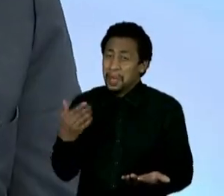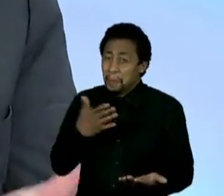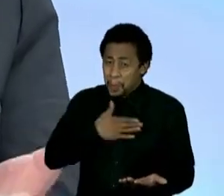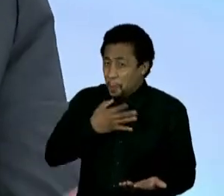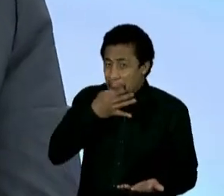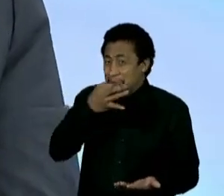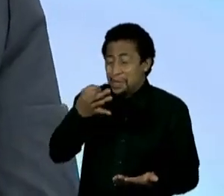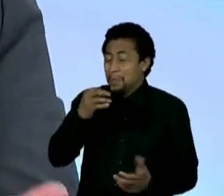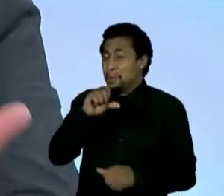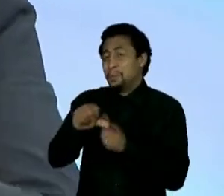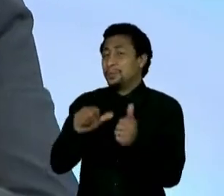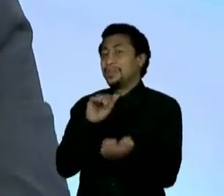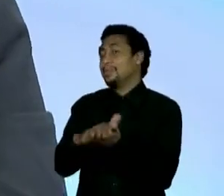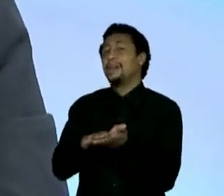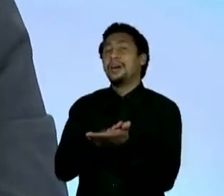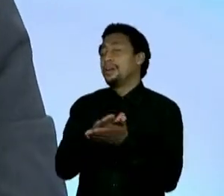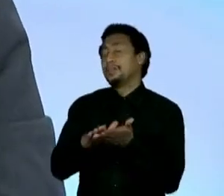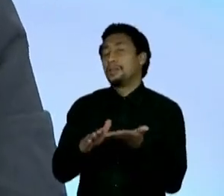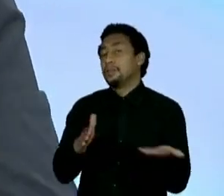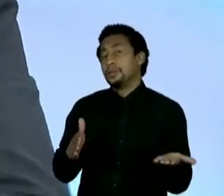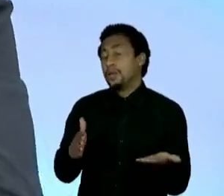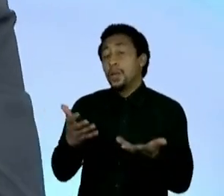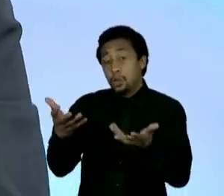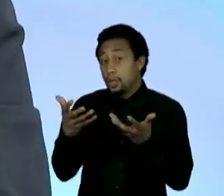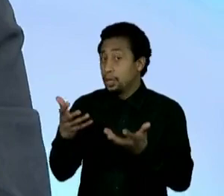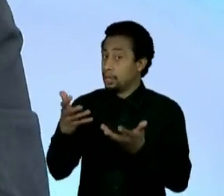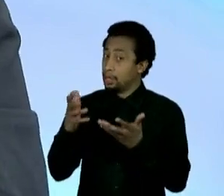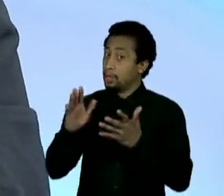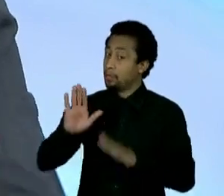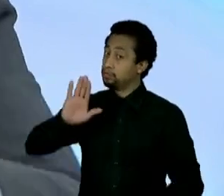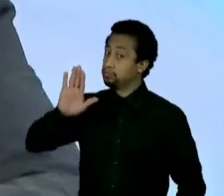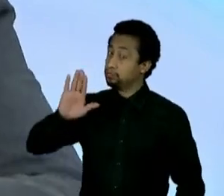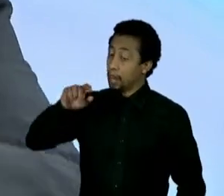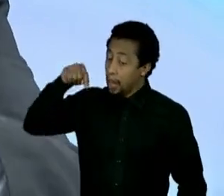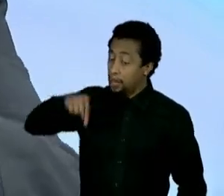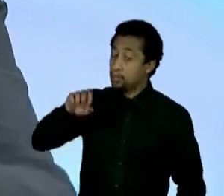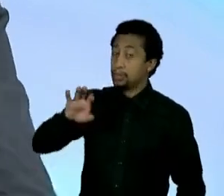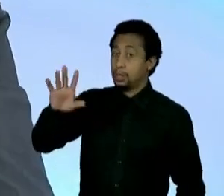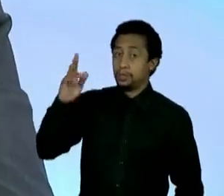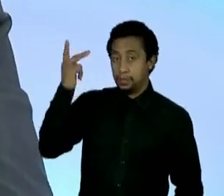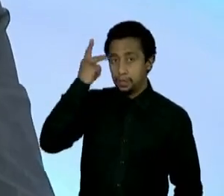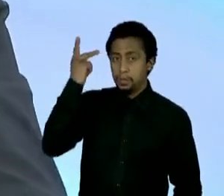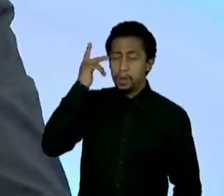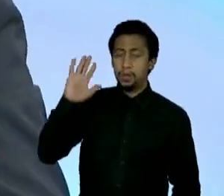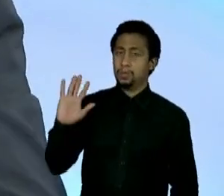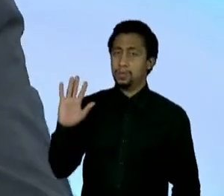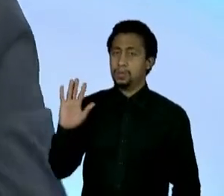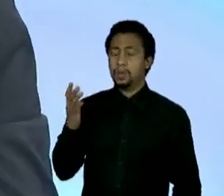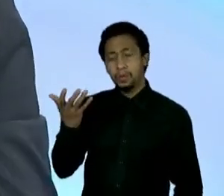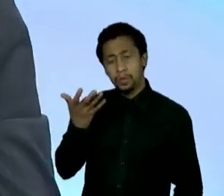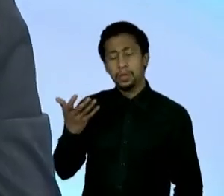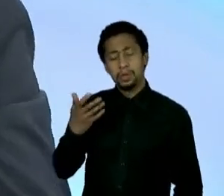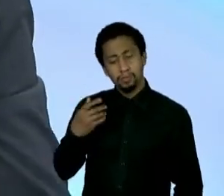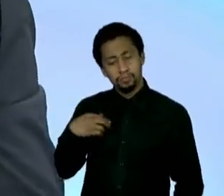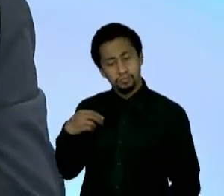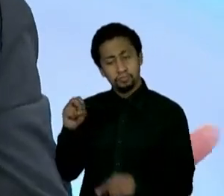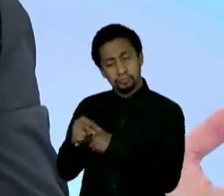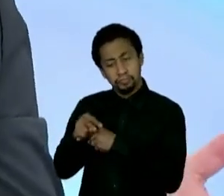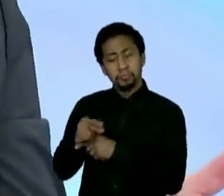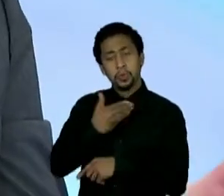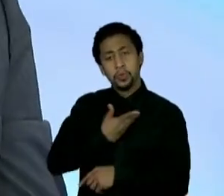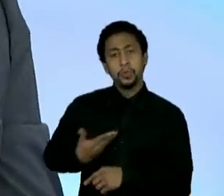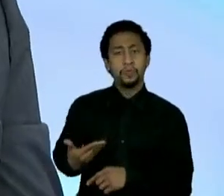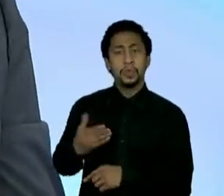fiz o que eu entendi o mais importante para ganhar em São Paulo porque achei que era importante São Paulo tem um governador é com meu perfil